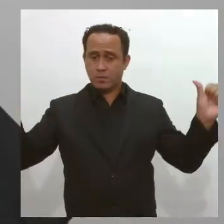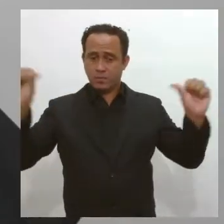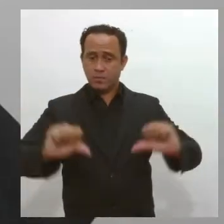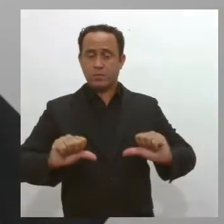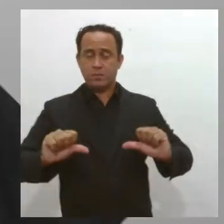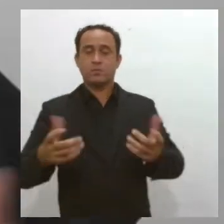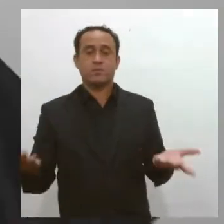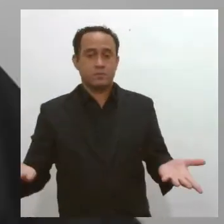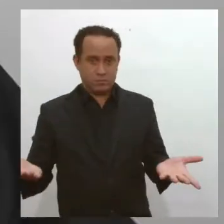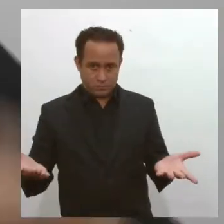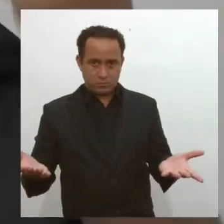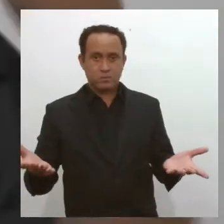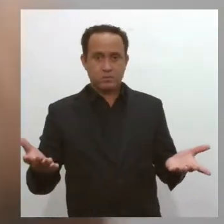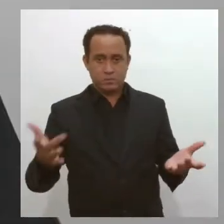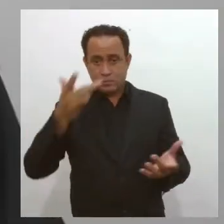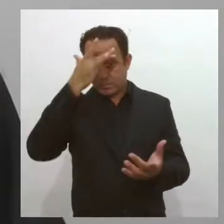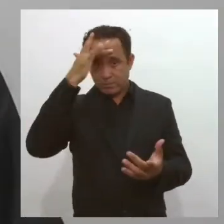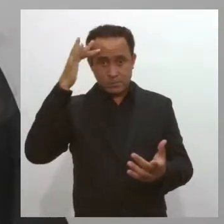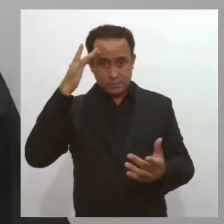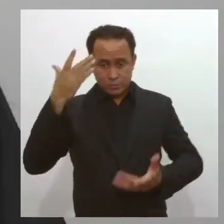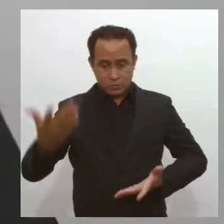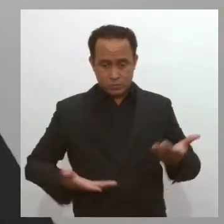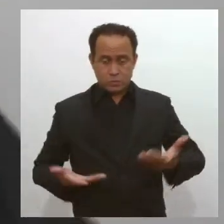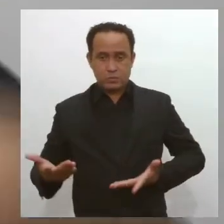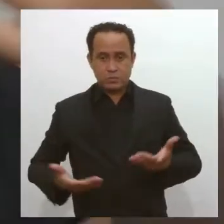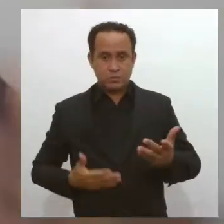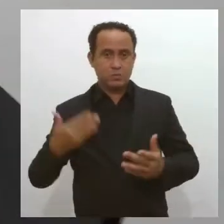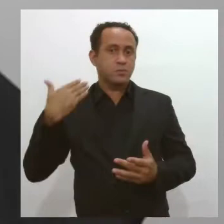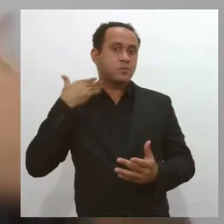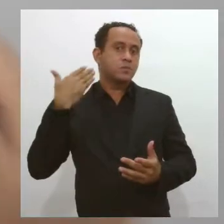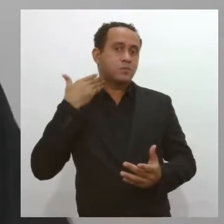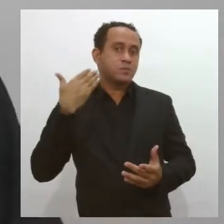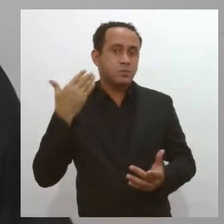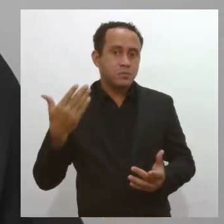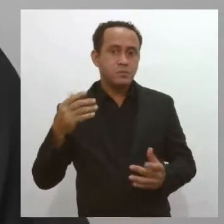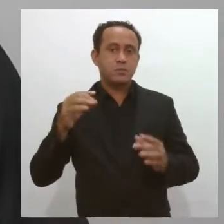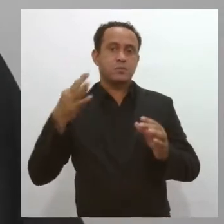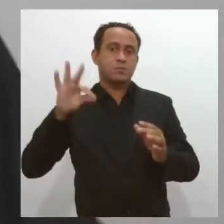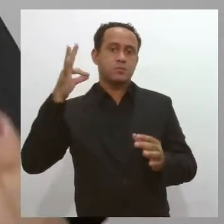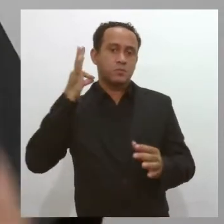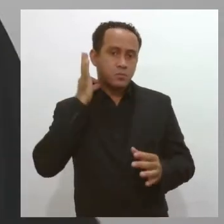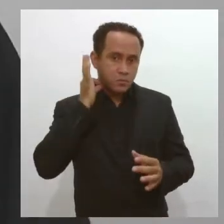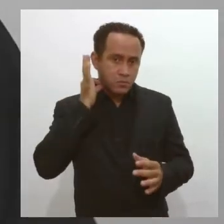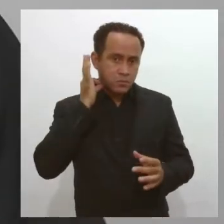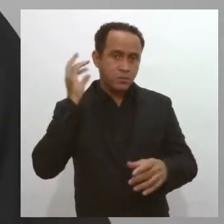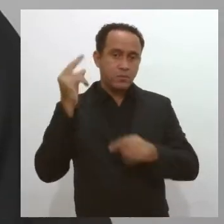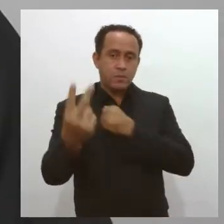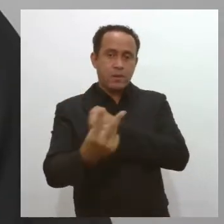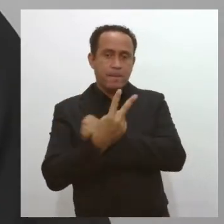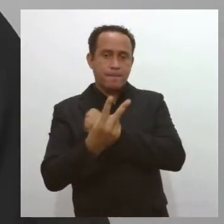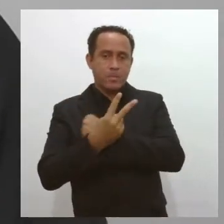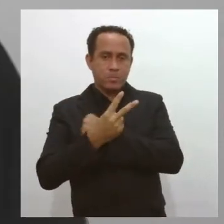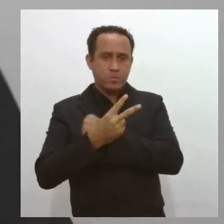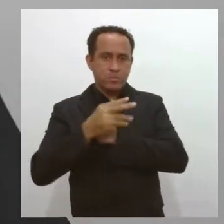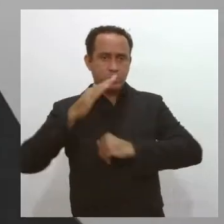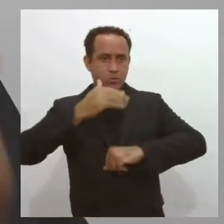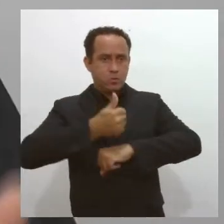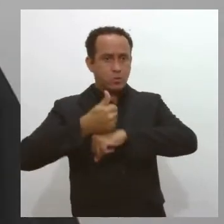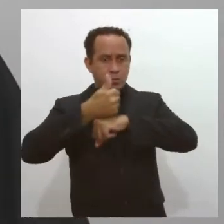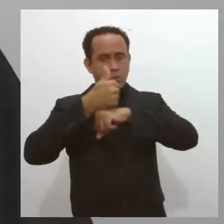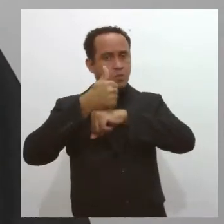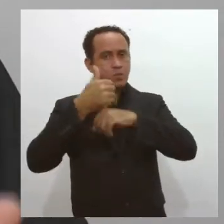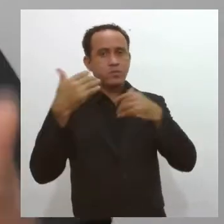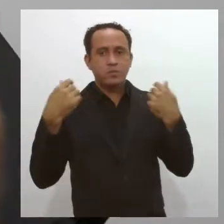refere principalmente ao pessoal que está trabalhando nas agências bancárias, lotéricas e similares para proteção. Colocar